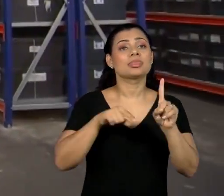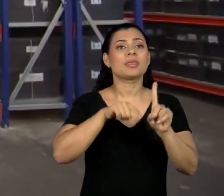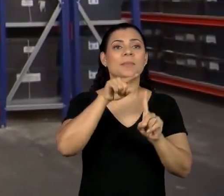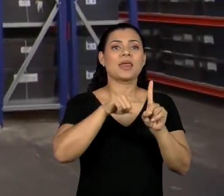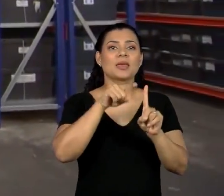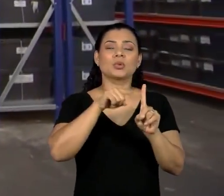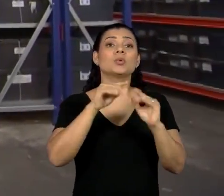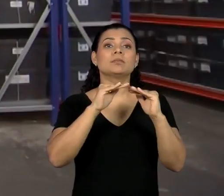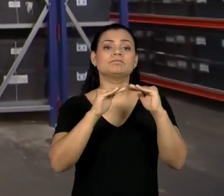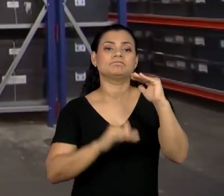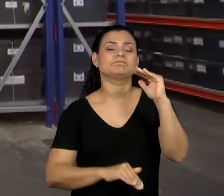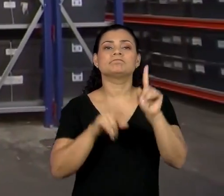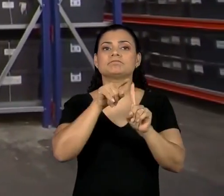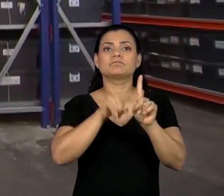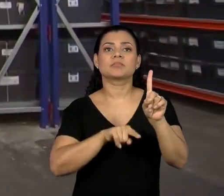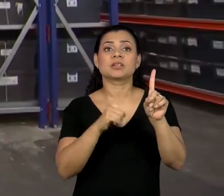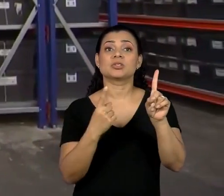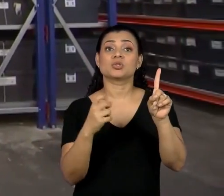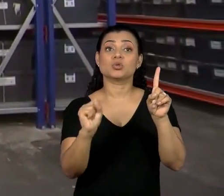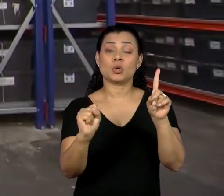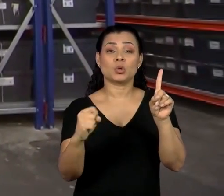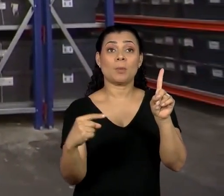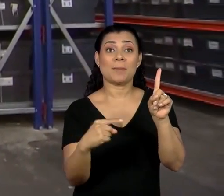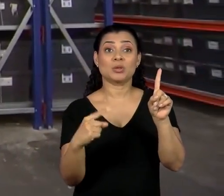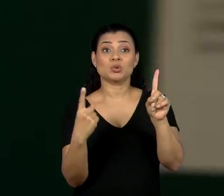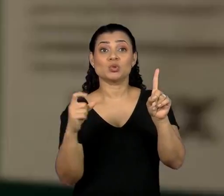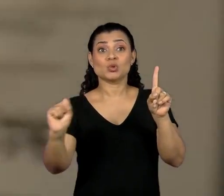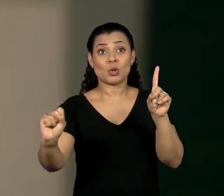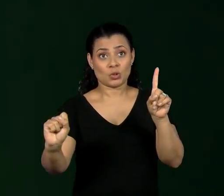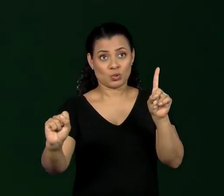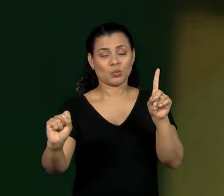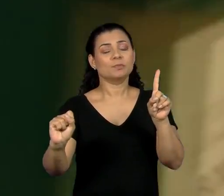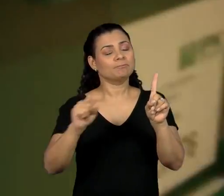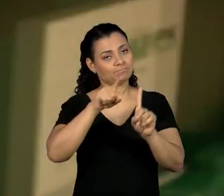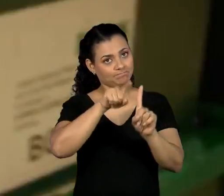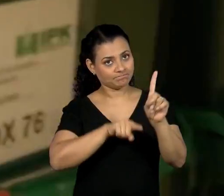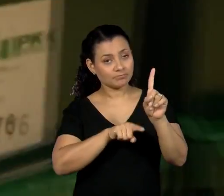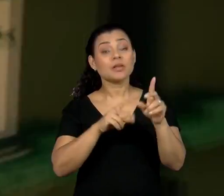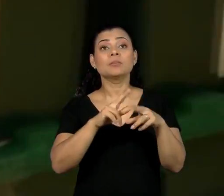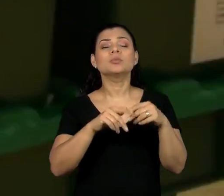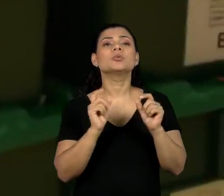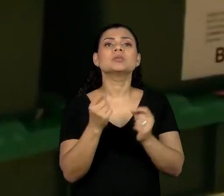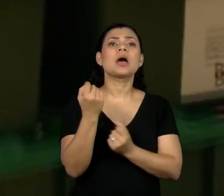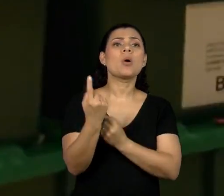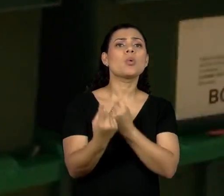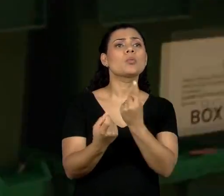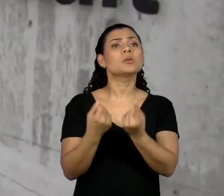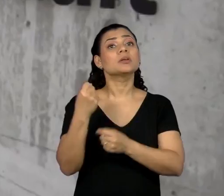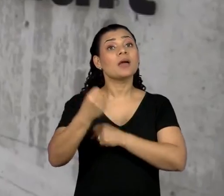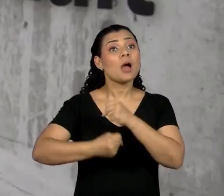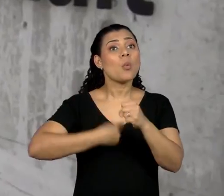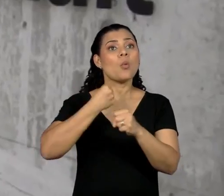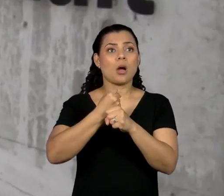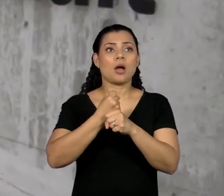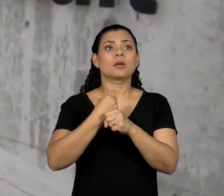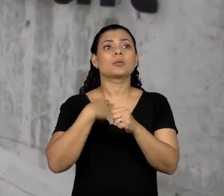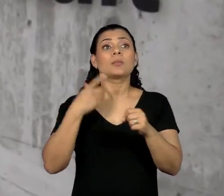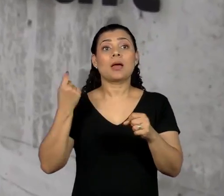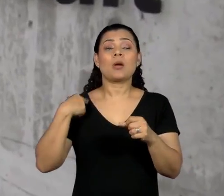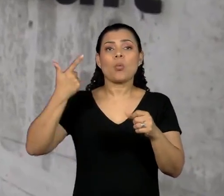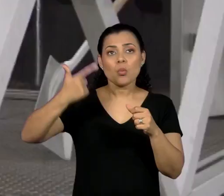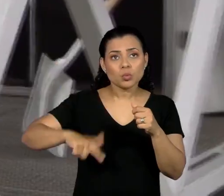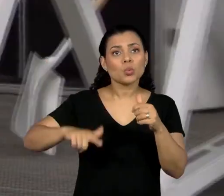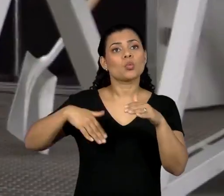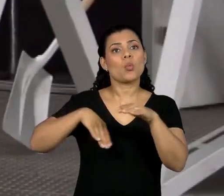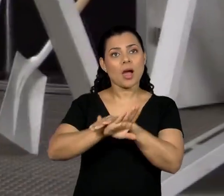temperatura abaixo de 18 graus Celsius negativos. O cofre é aberto algumas vezes ao ano para depósito de